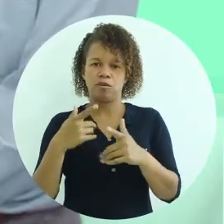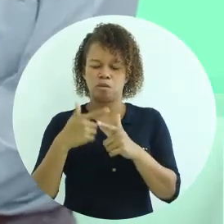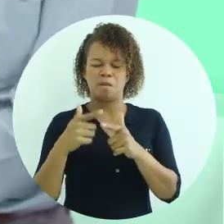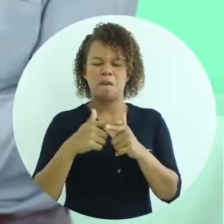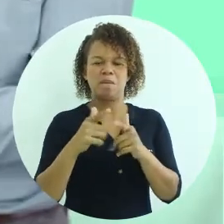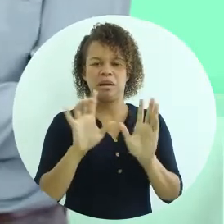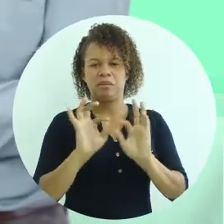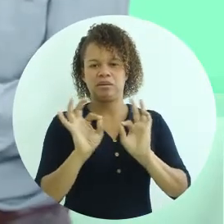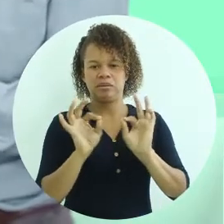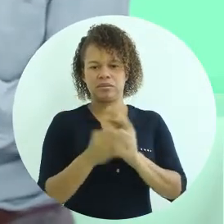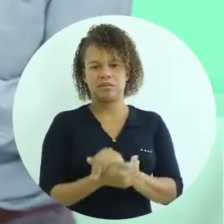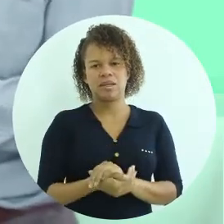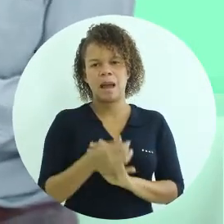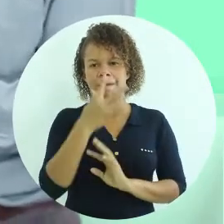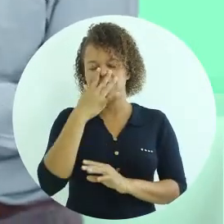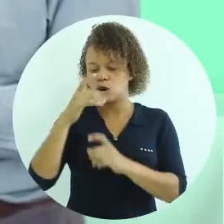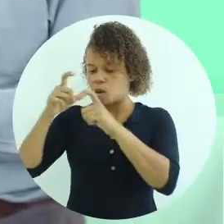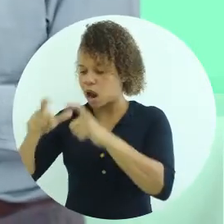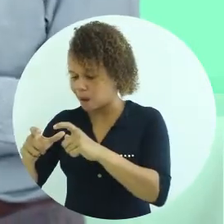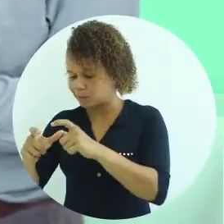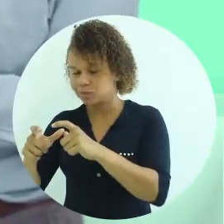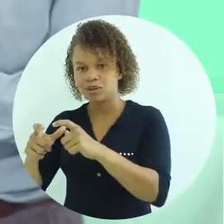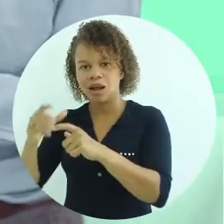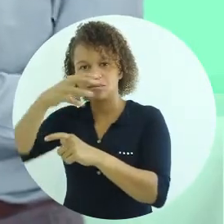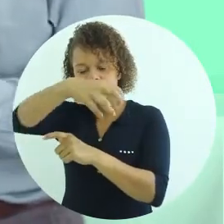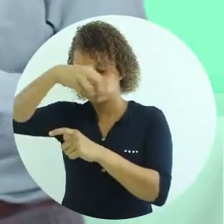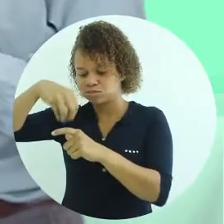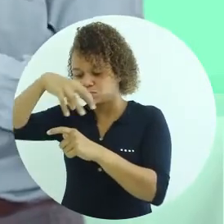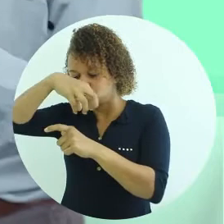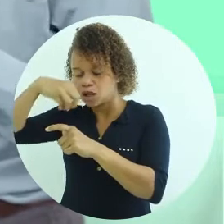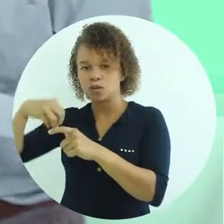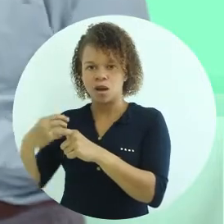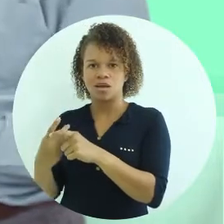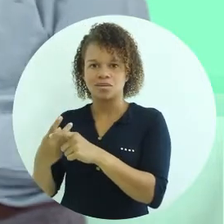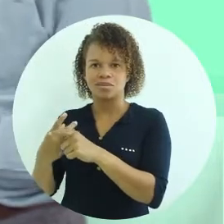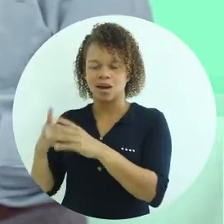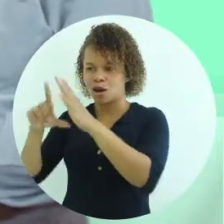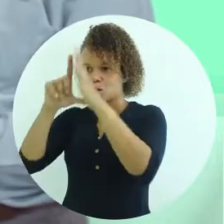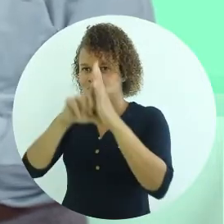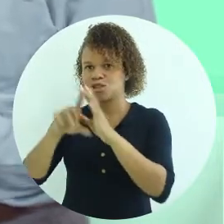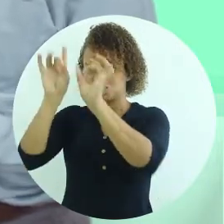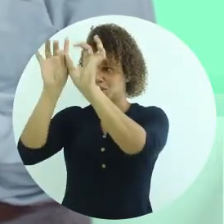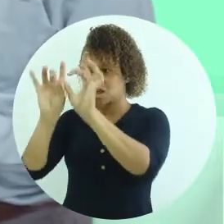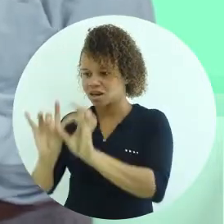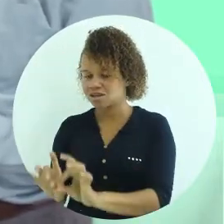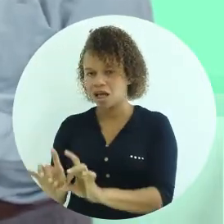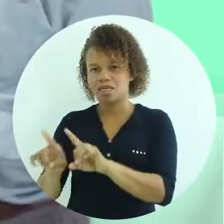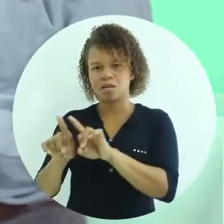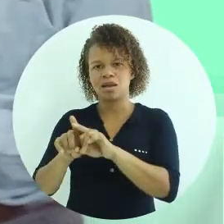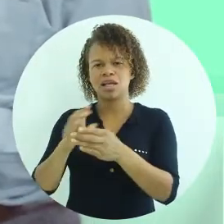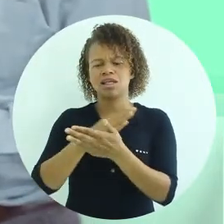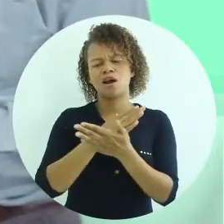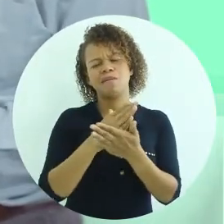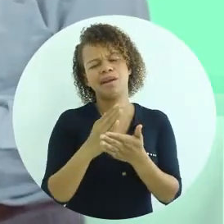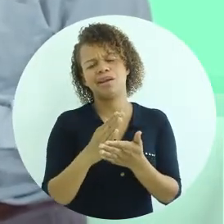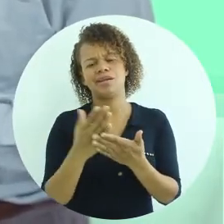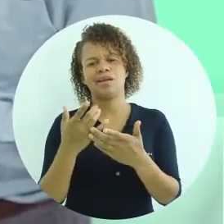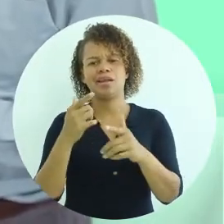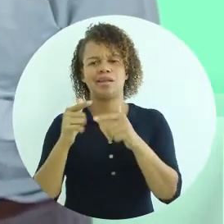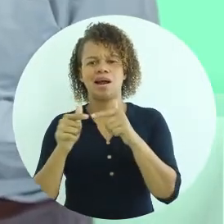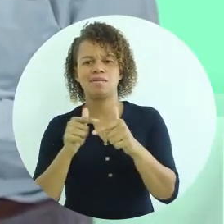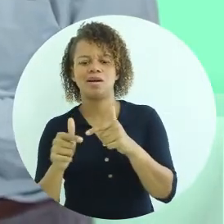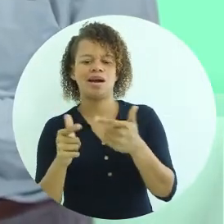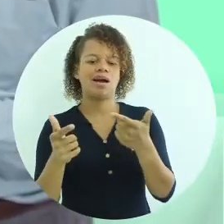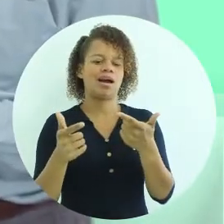né, inclusive. Seria um campo de atuação, né, para um técnico logístico se especializar em... Pode se especializar na parte de, inicialmente, aí, trabalhando com algum